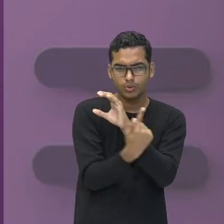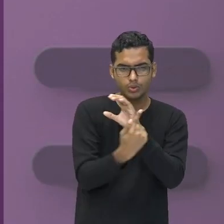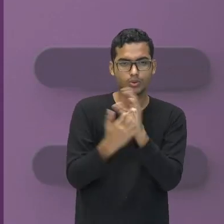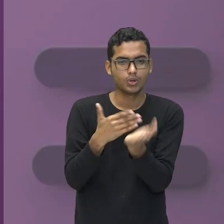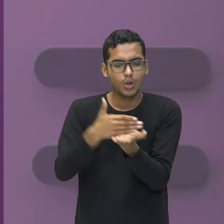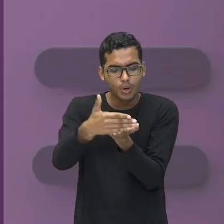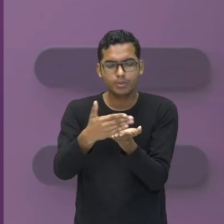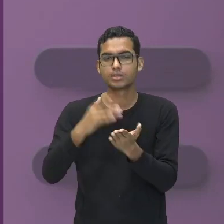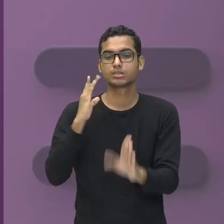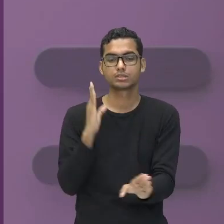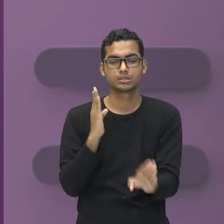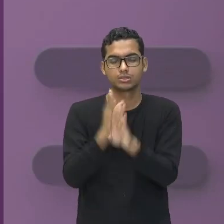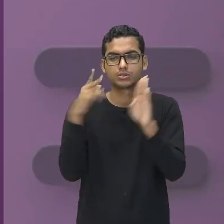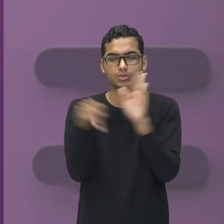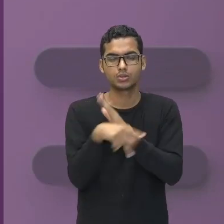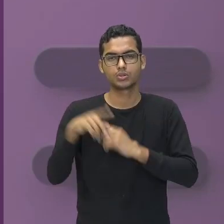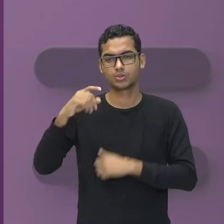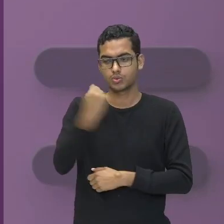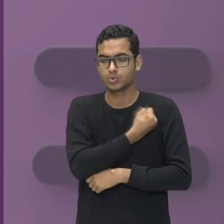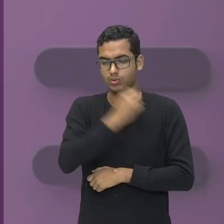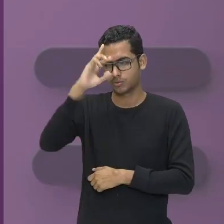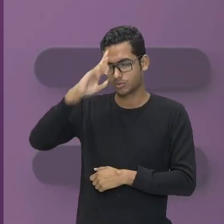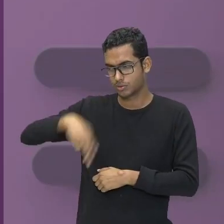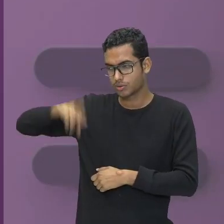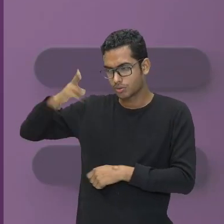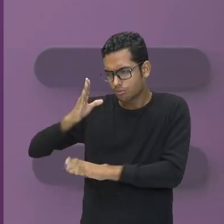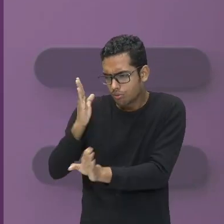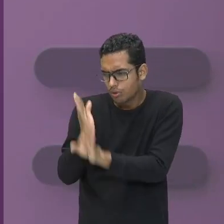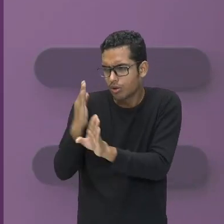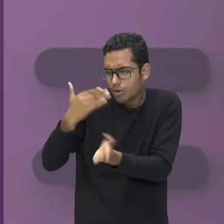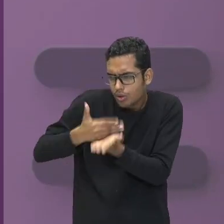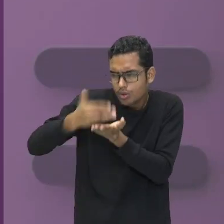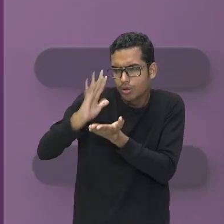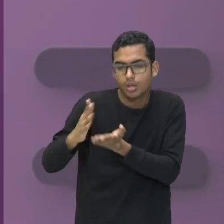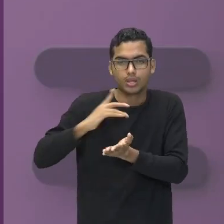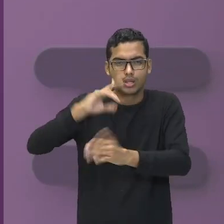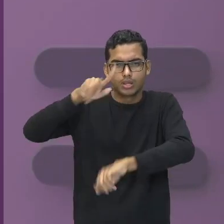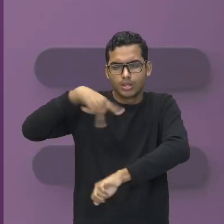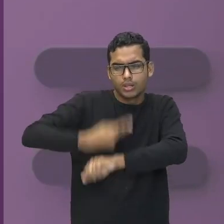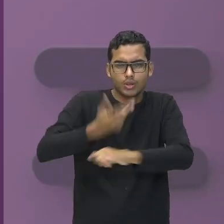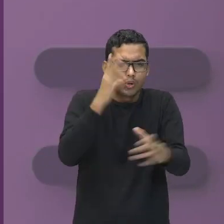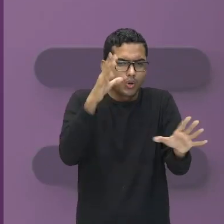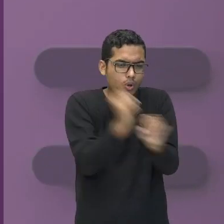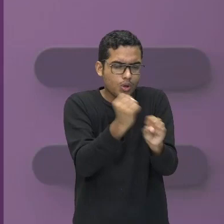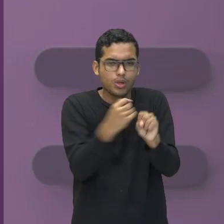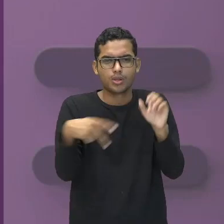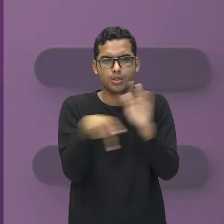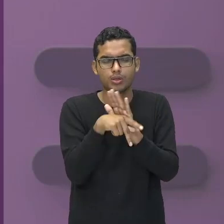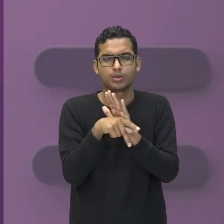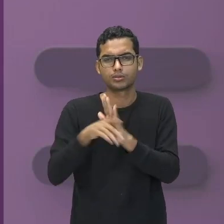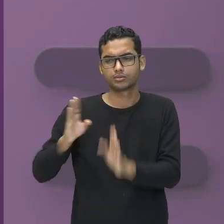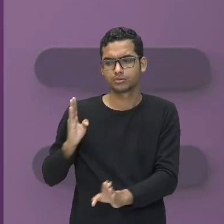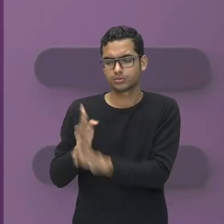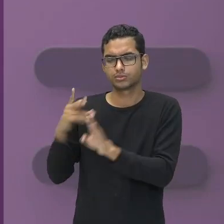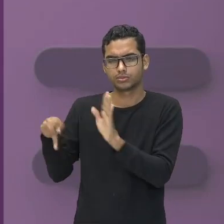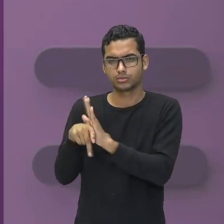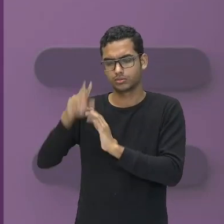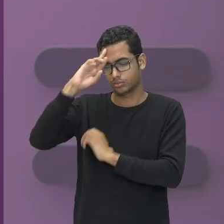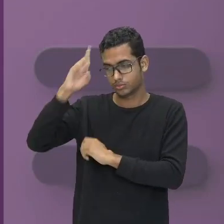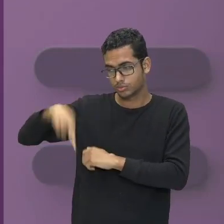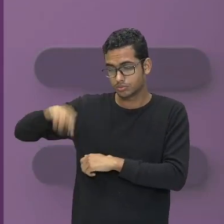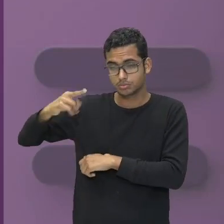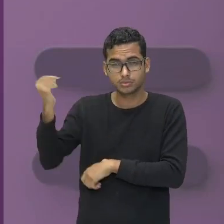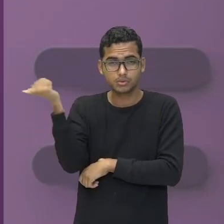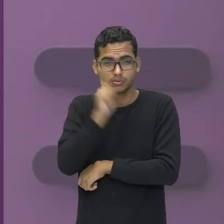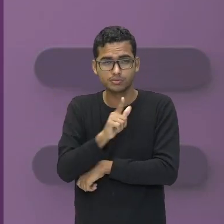encontrando a razão. Encontrou a razão, o maior trabalho que a gente tem ali, vocês viram que é determinar a razão, né? Encontrando a